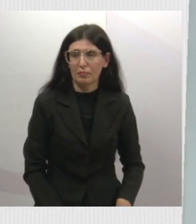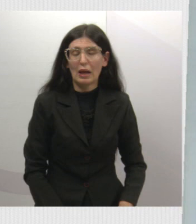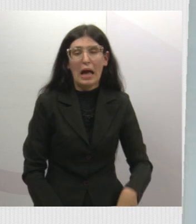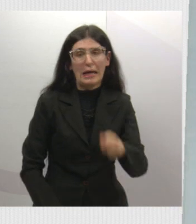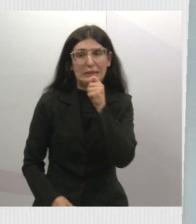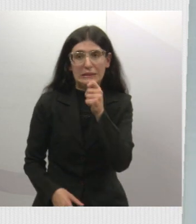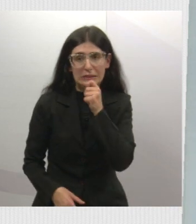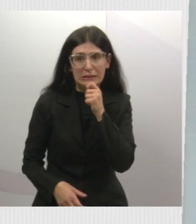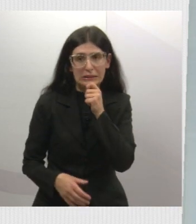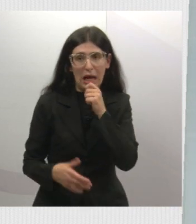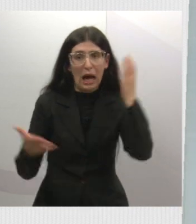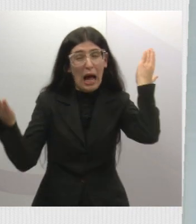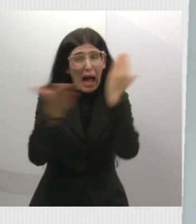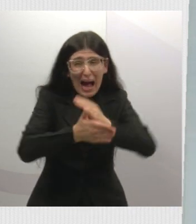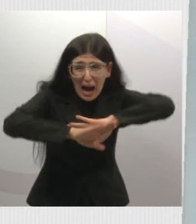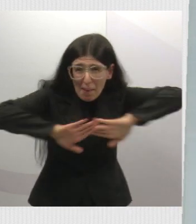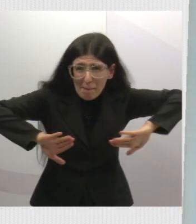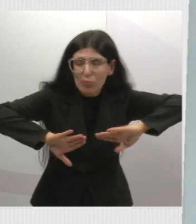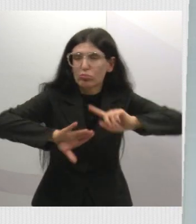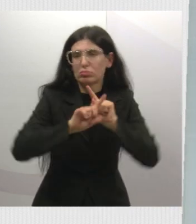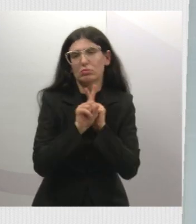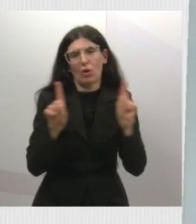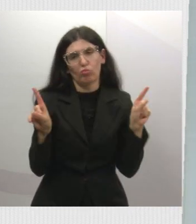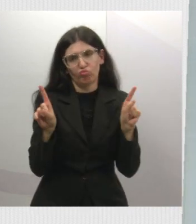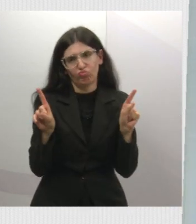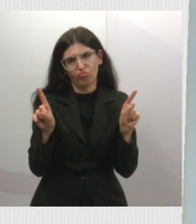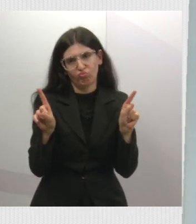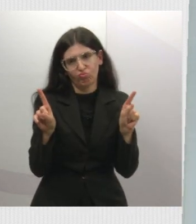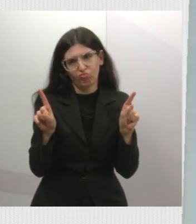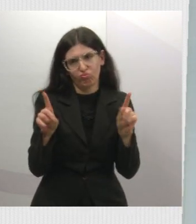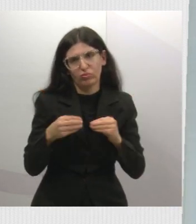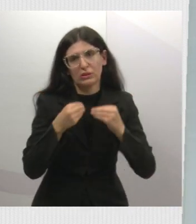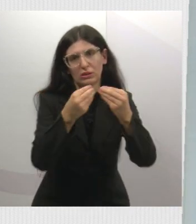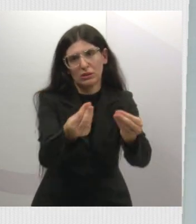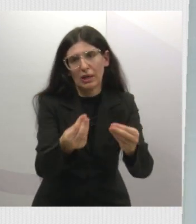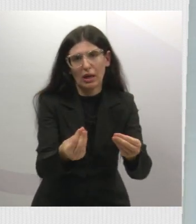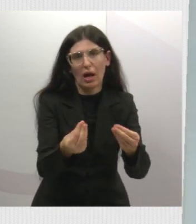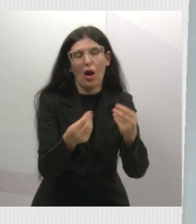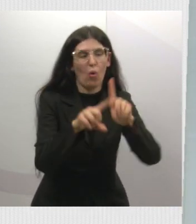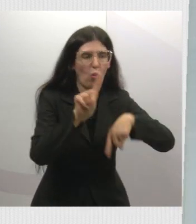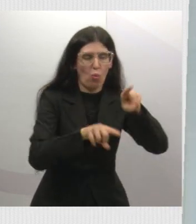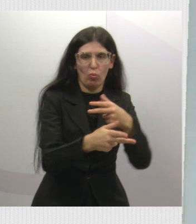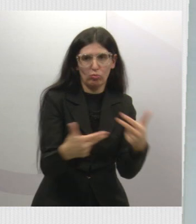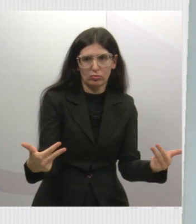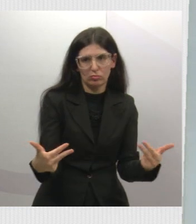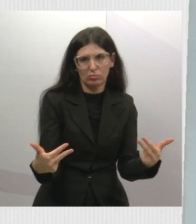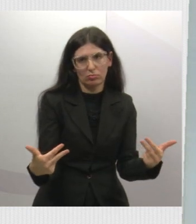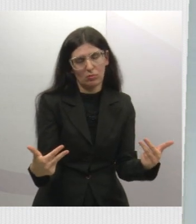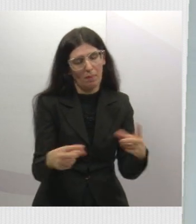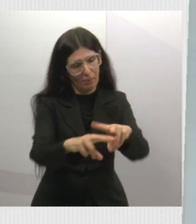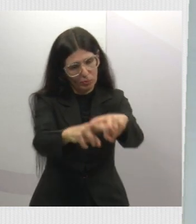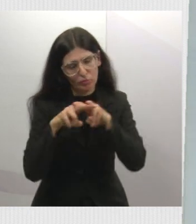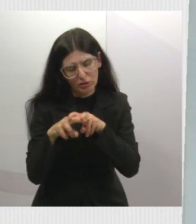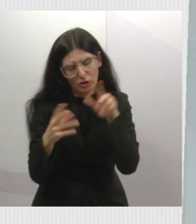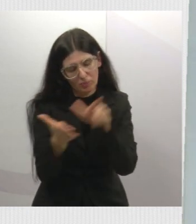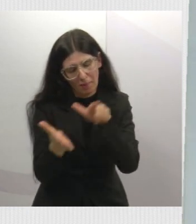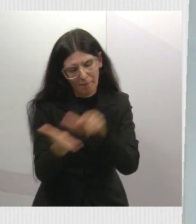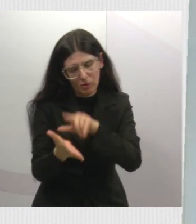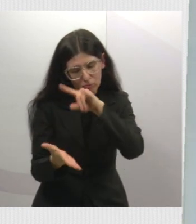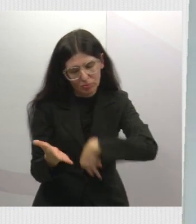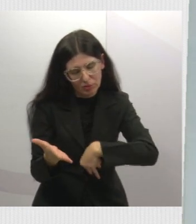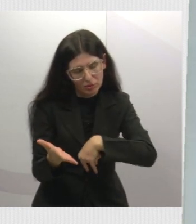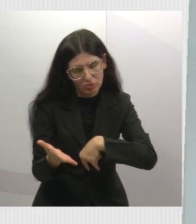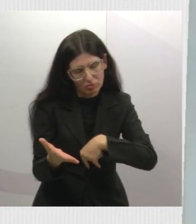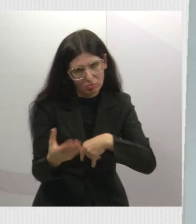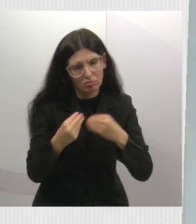efetivação do serviço e nem da entrega do material. No decorrer do quadrimestre,